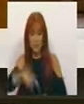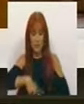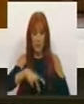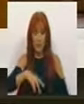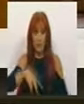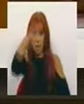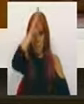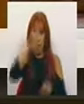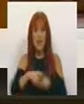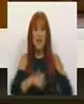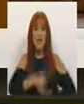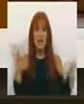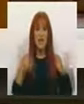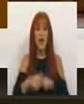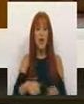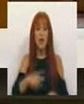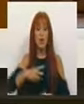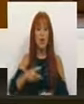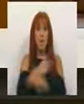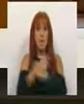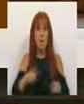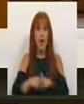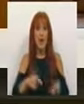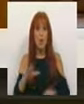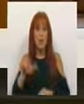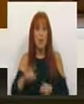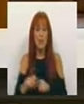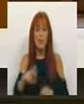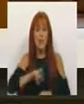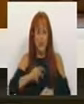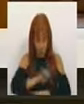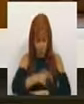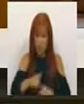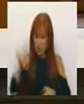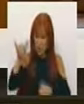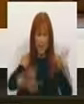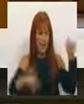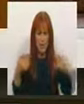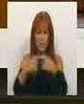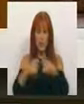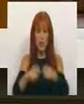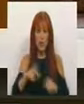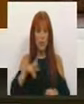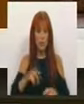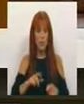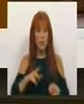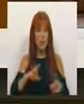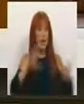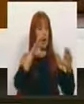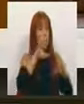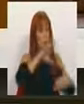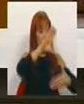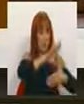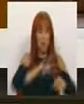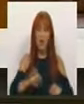méxico em buenos aires lisboa deve ser honrado aéreo furtam-se nas ligações entre o continente americano é a